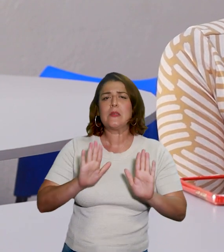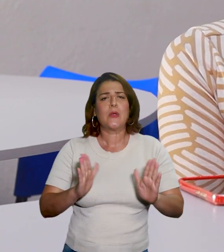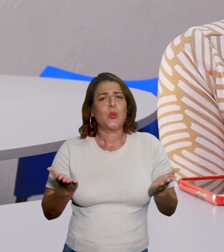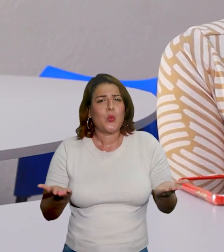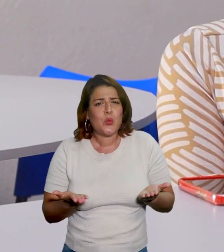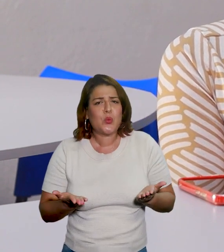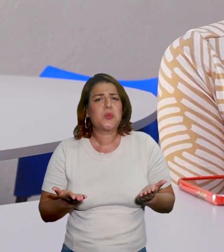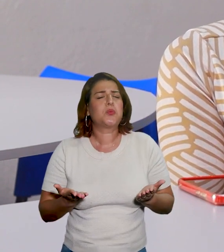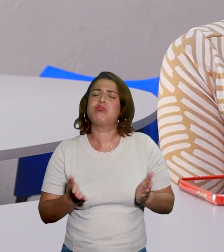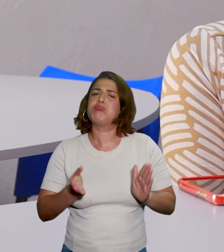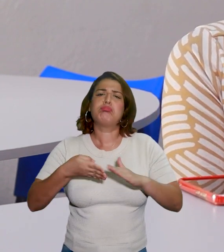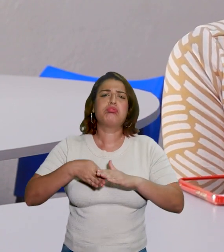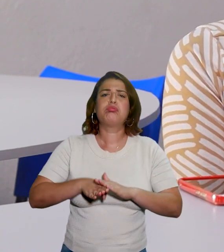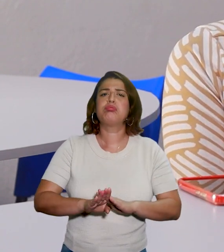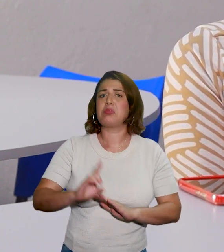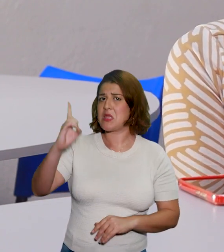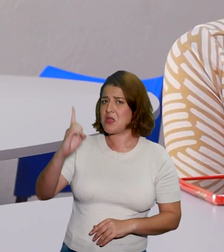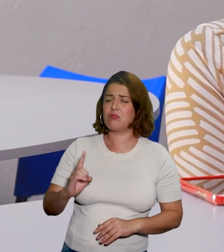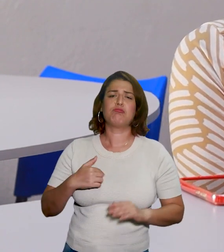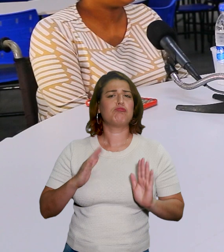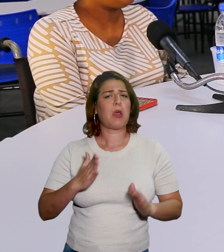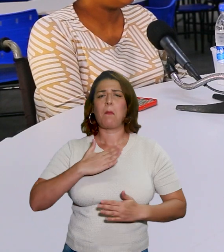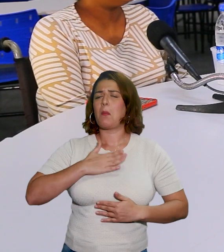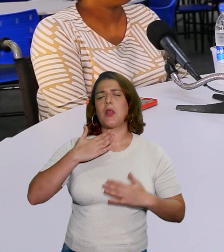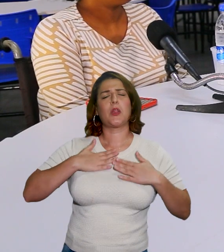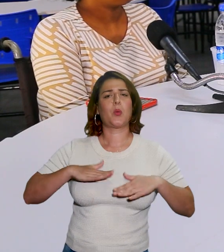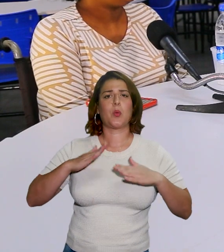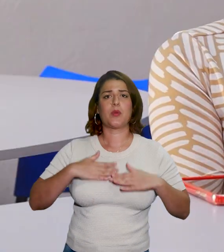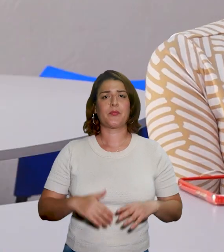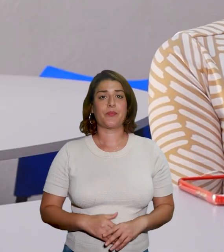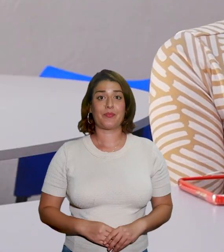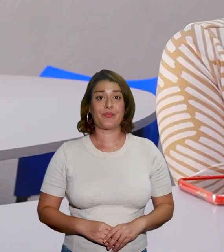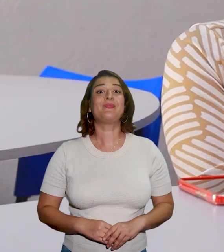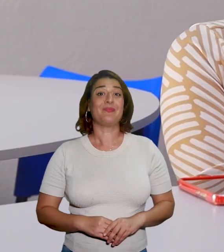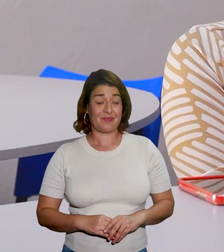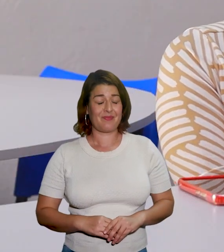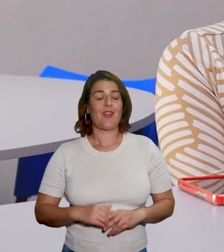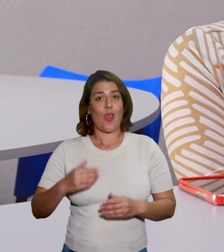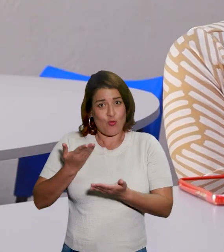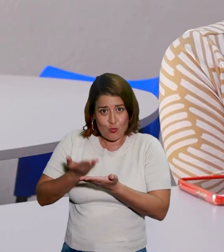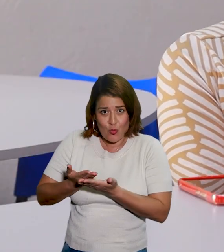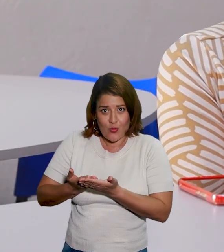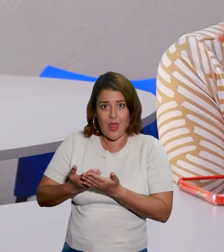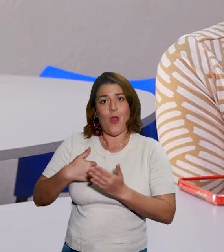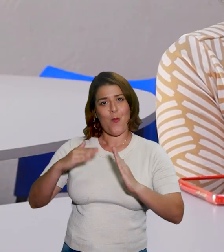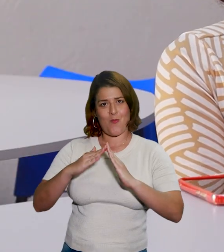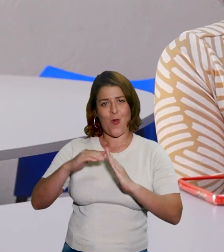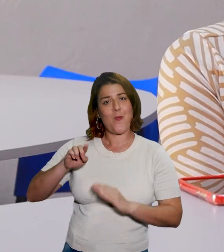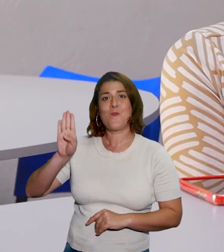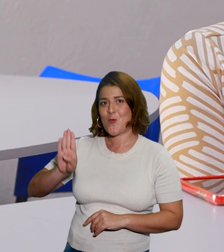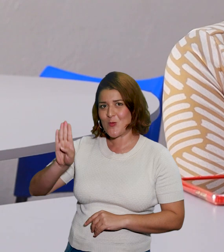dia, assim, lidar com a questão da deficiência em si, para mim, é tranquilo. Onde você mora? Quando eu estou estudando, eu moro aqui em Bom Sucesso